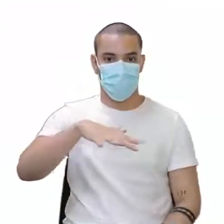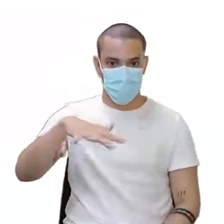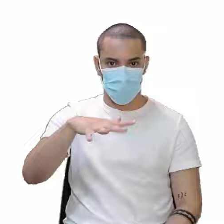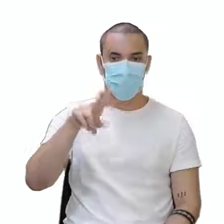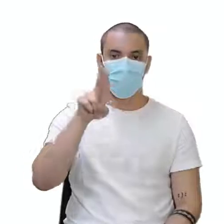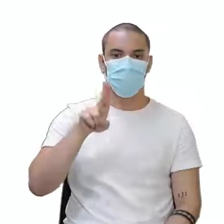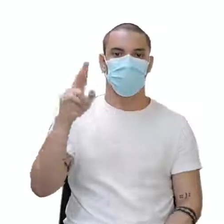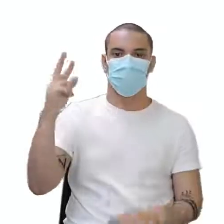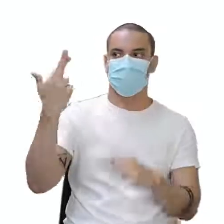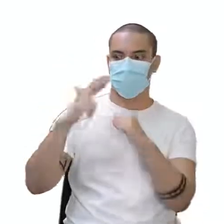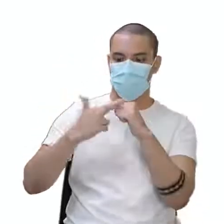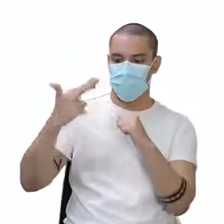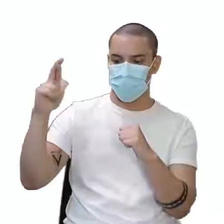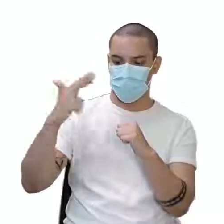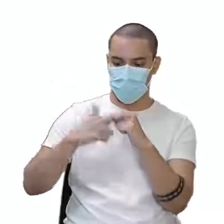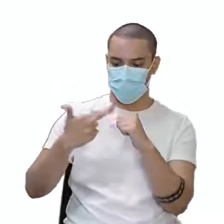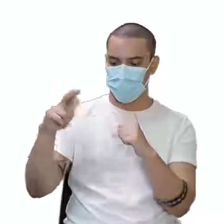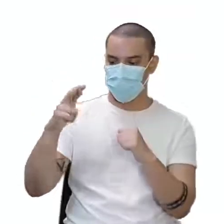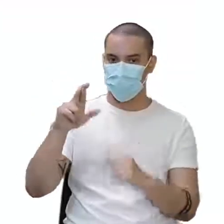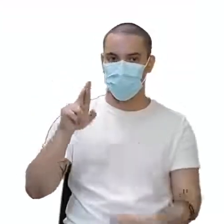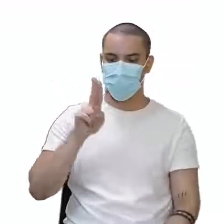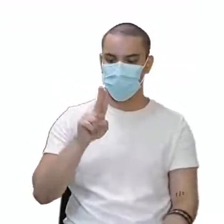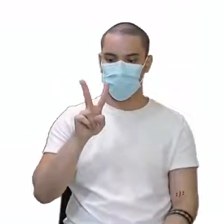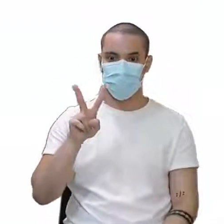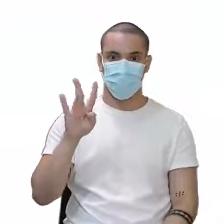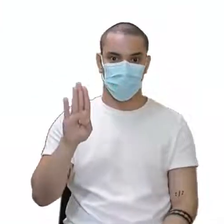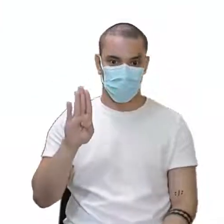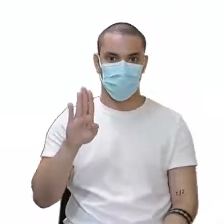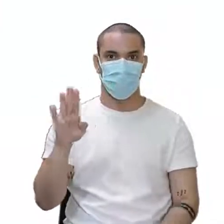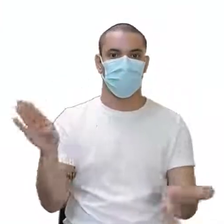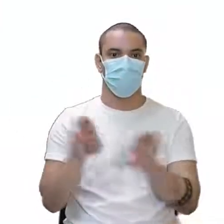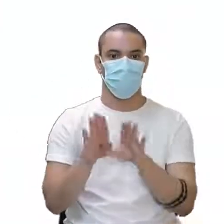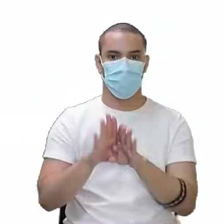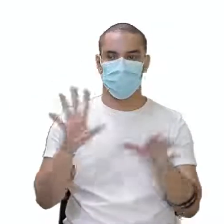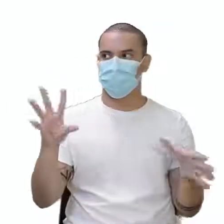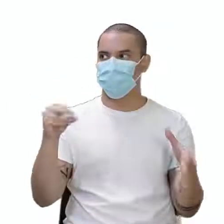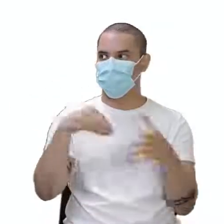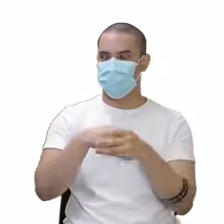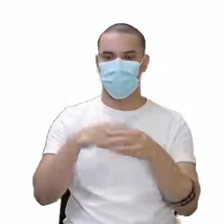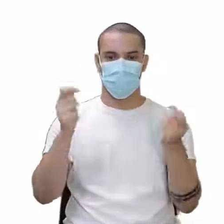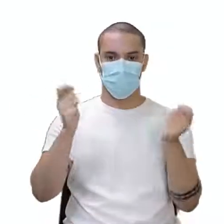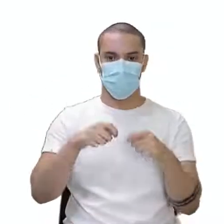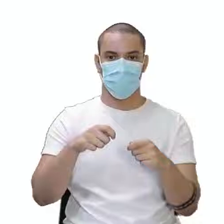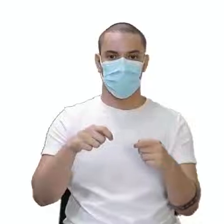raios ultravioletas, tá? E aí, esses raios podem ser